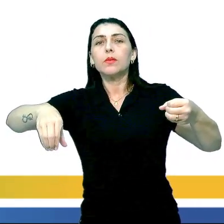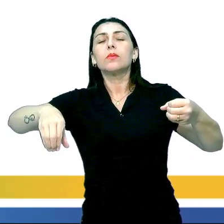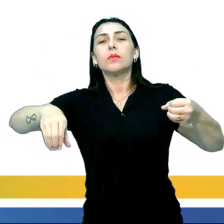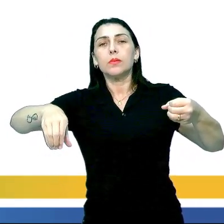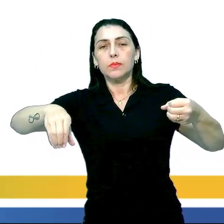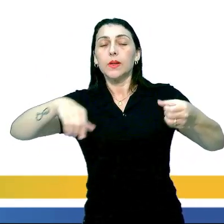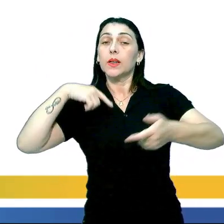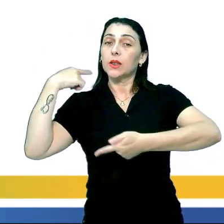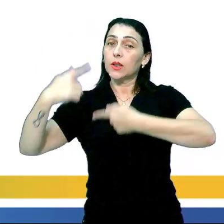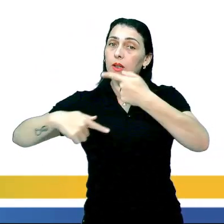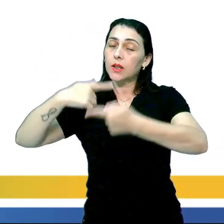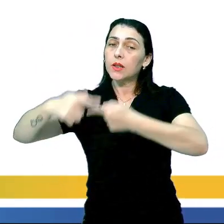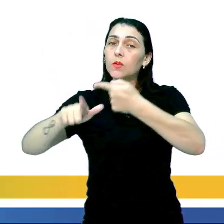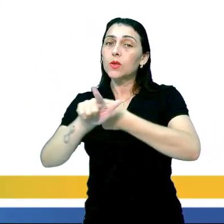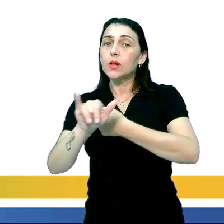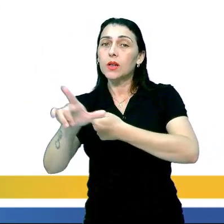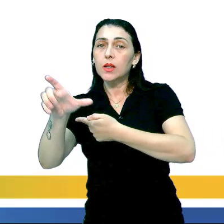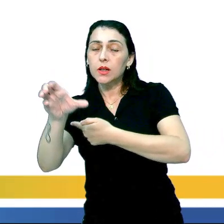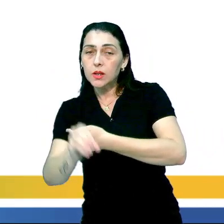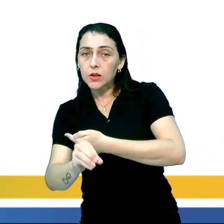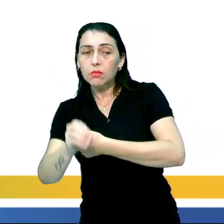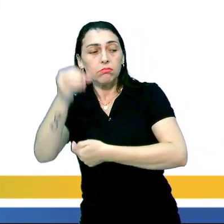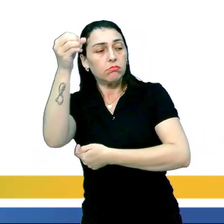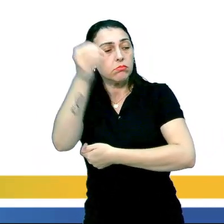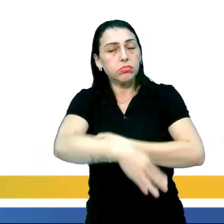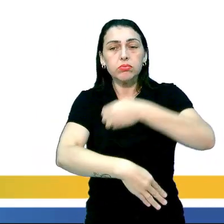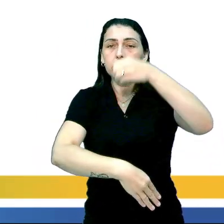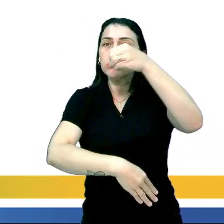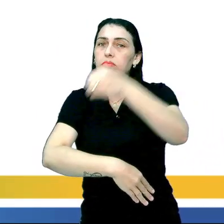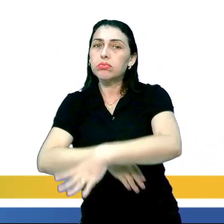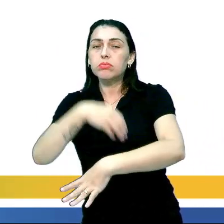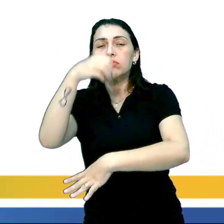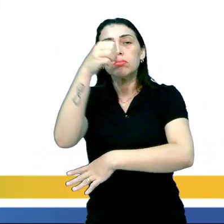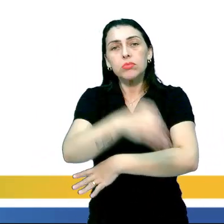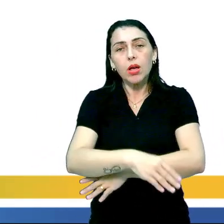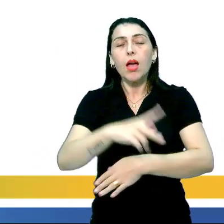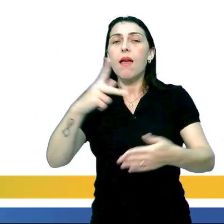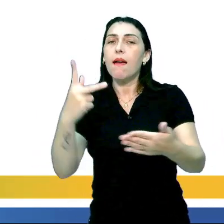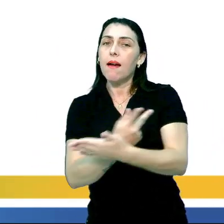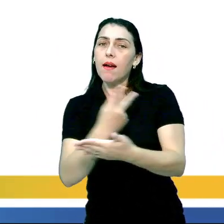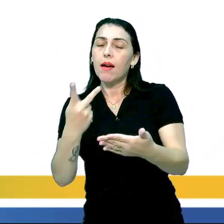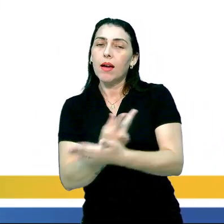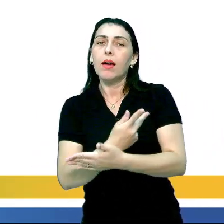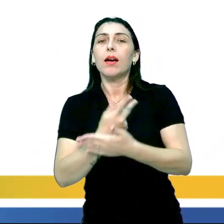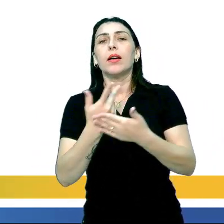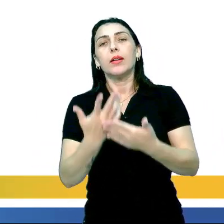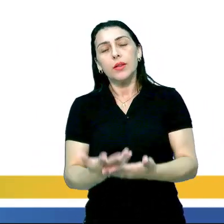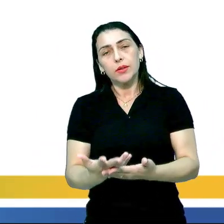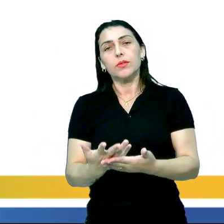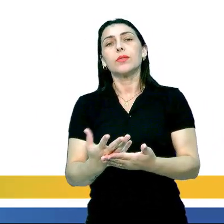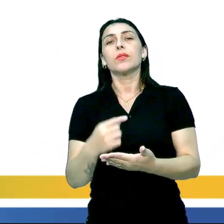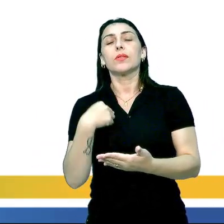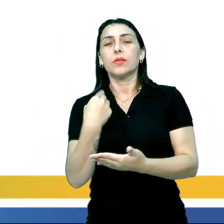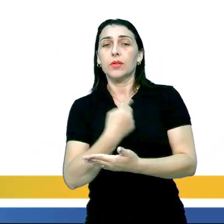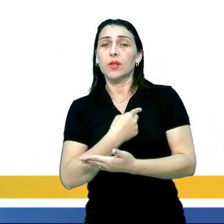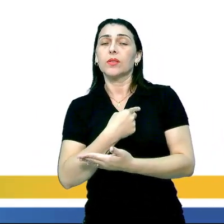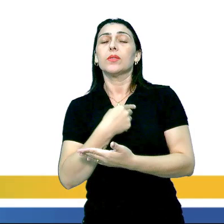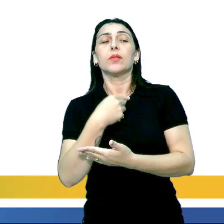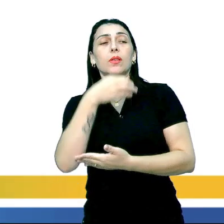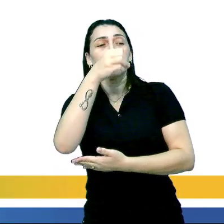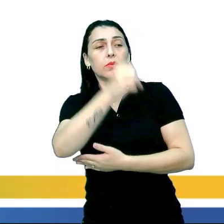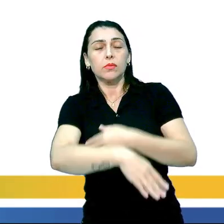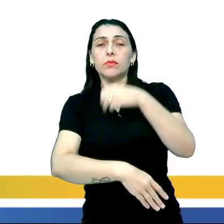pela geração de resíduos, causados justamente pelo descarte incorreto de resíduos sólidos, que a gente chama de